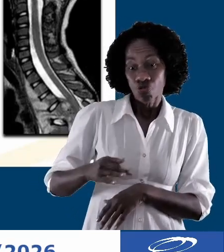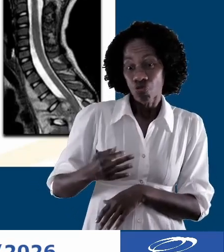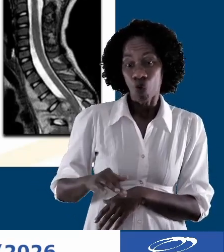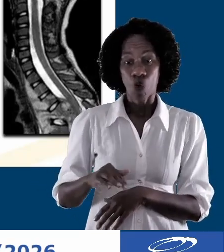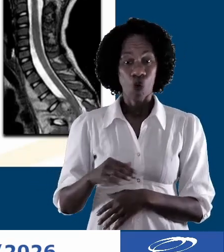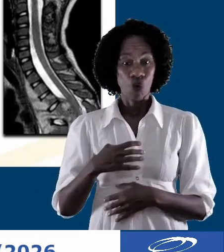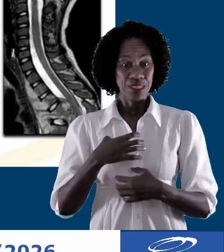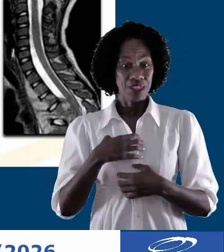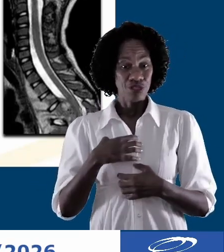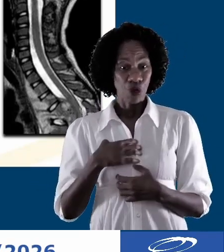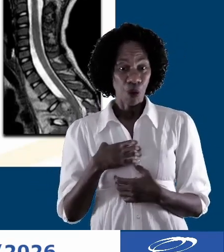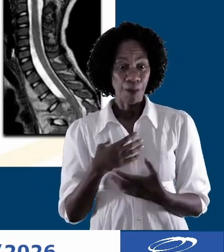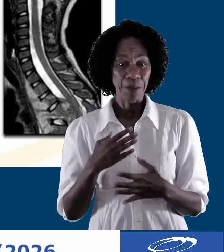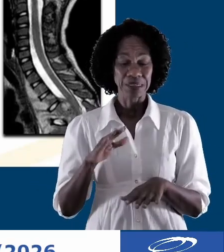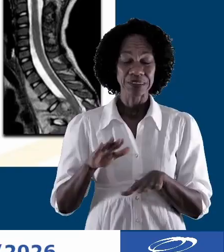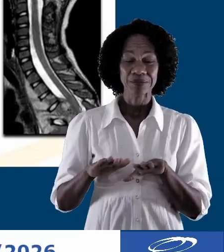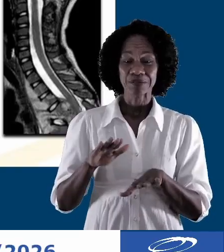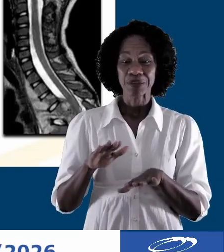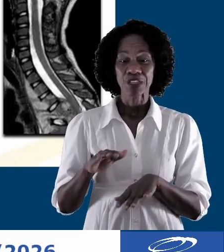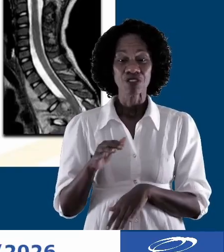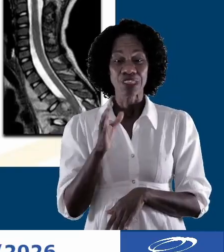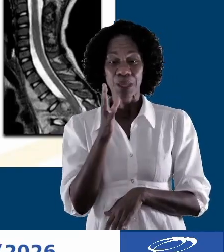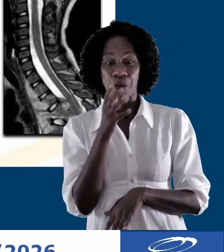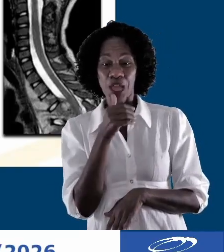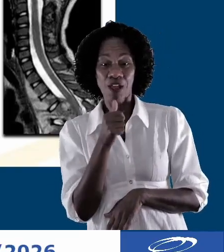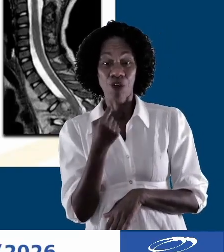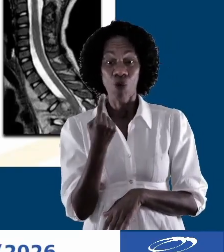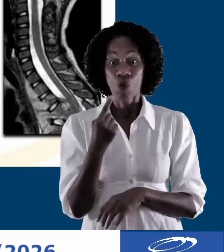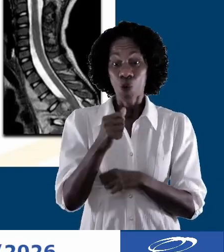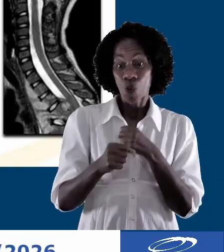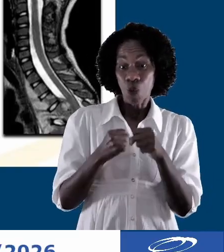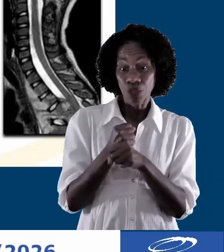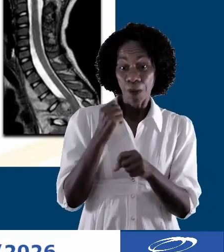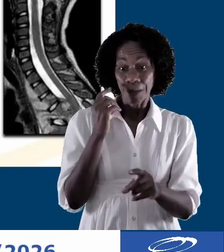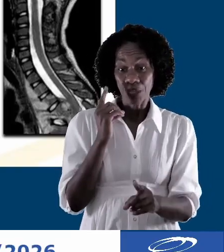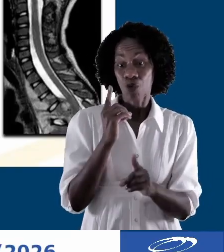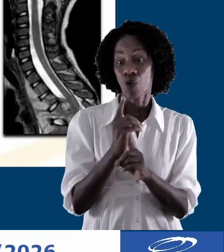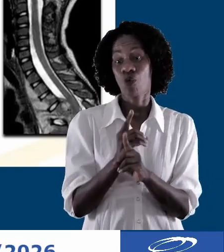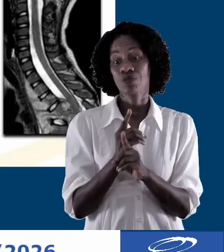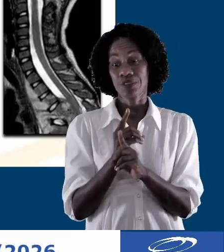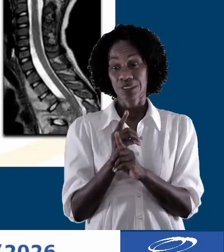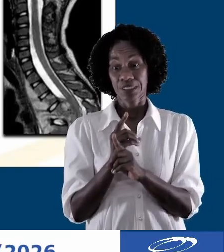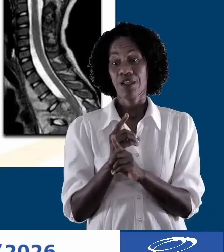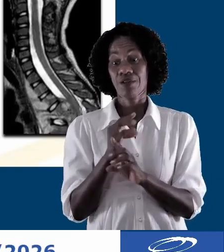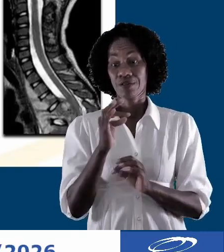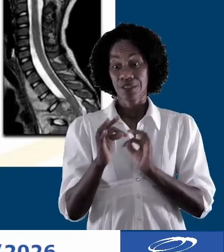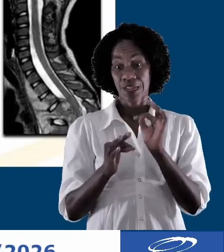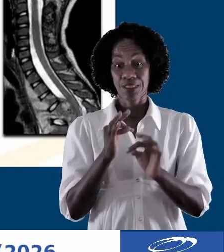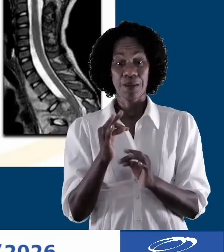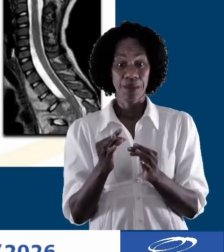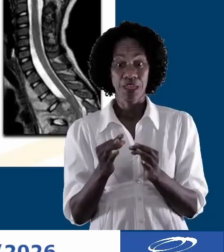torno de 1 ano para você fazer o diagnóstico de tuberculose vertebral. Com facilidade de tomografia e ressonância, isso caiu